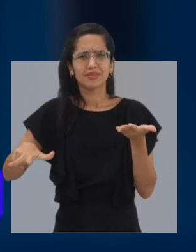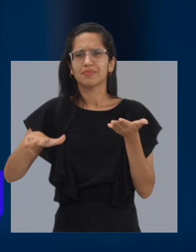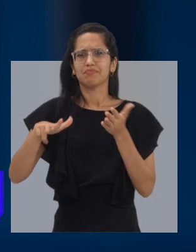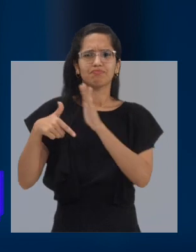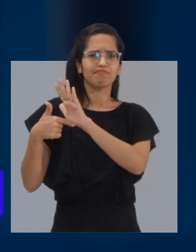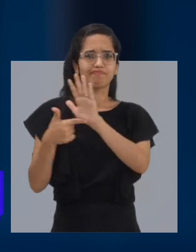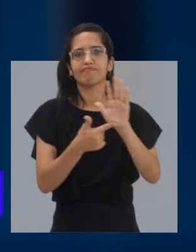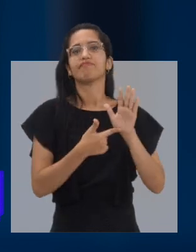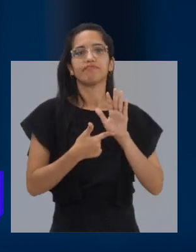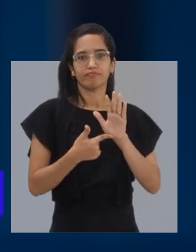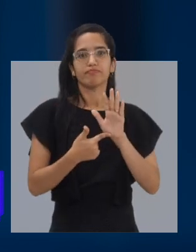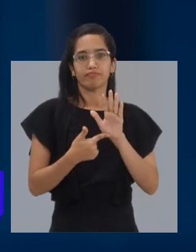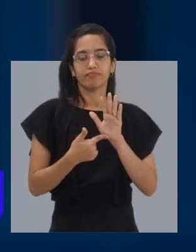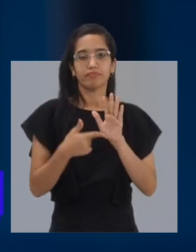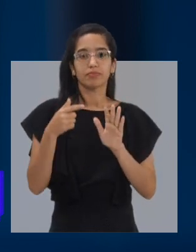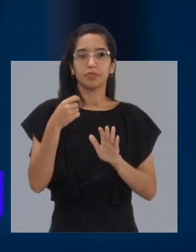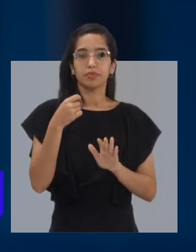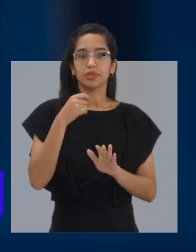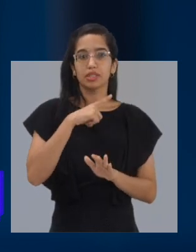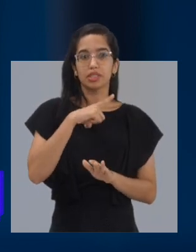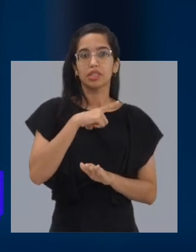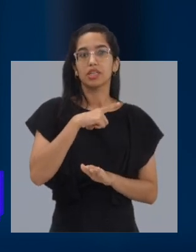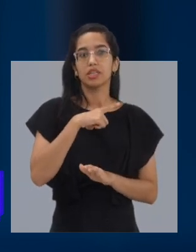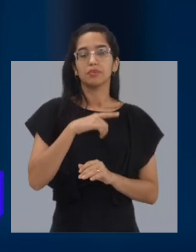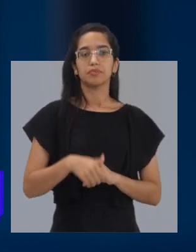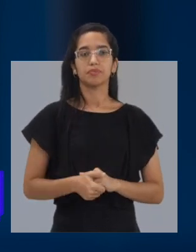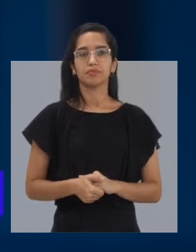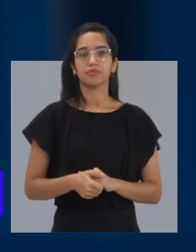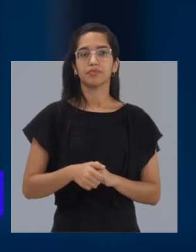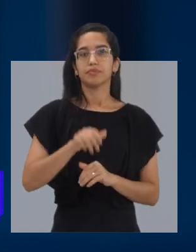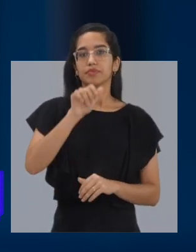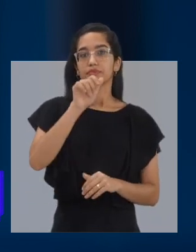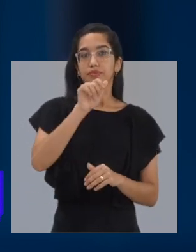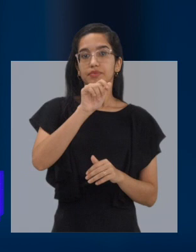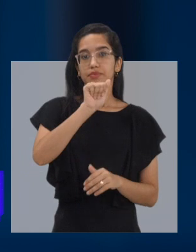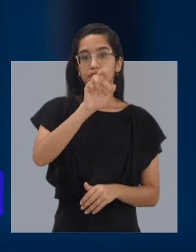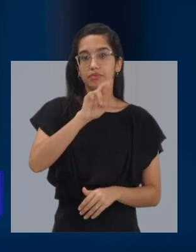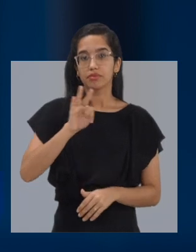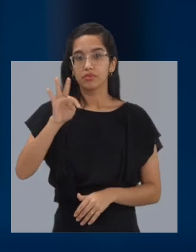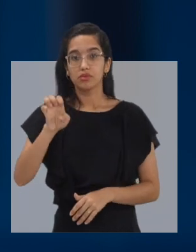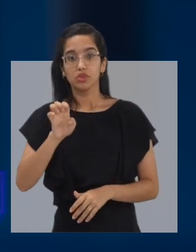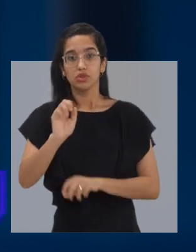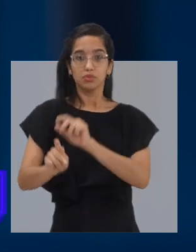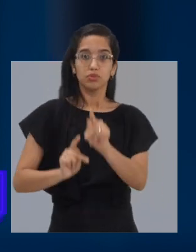eclético. Nós temos numismática, arte popular mundial,